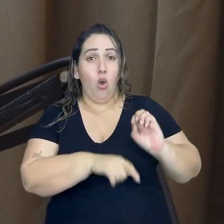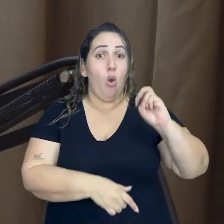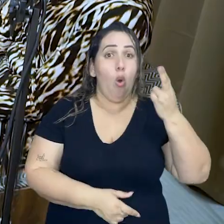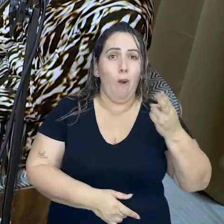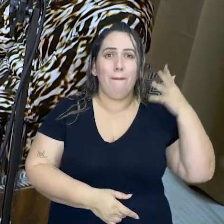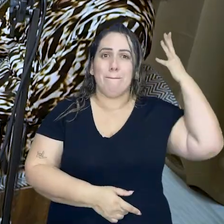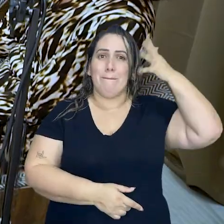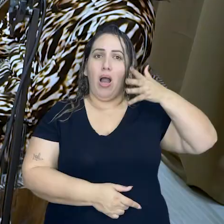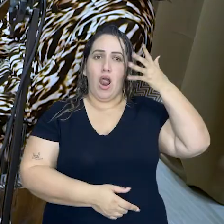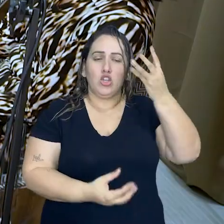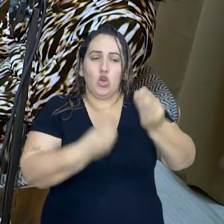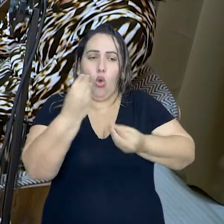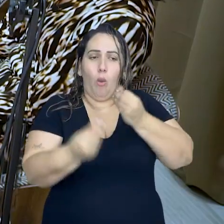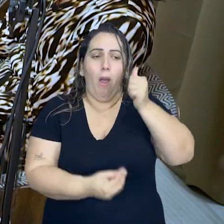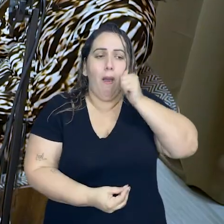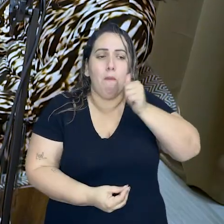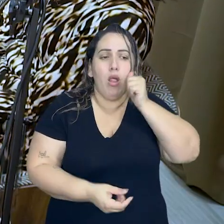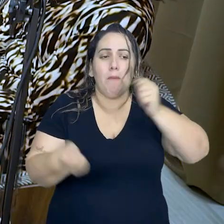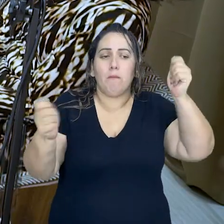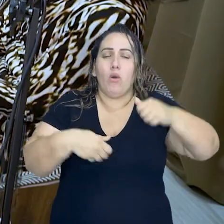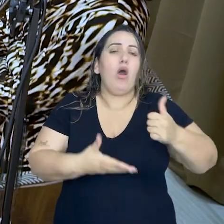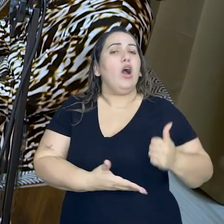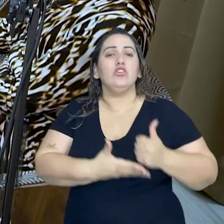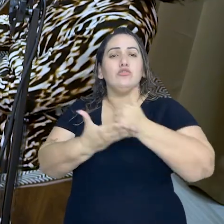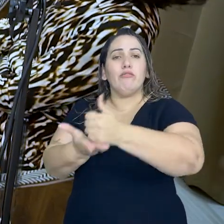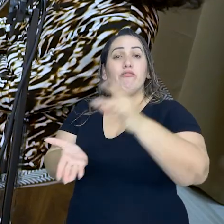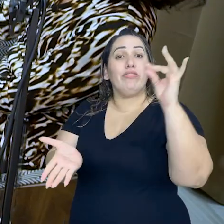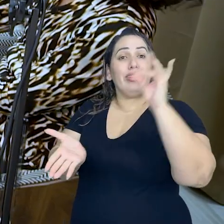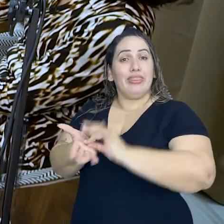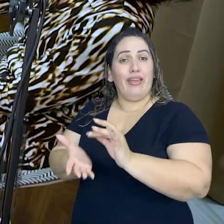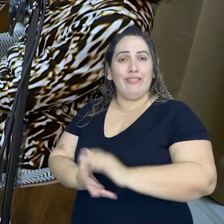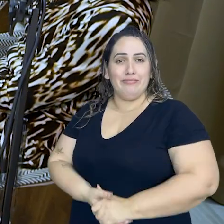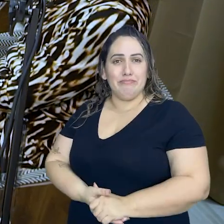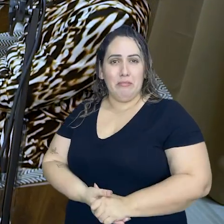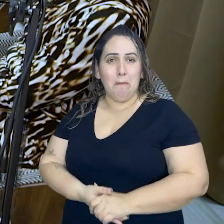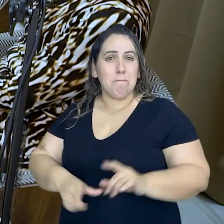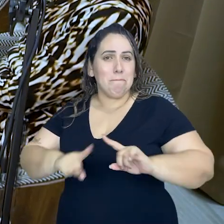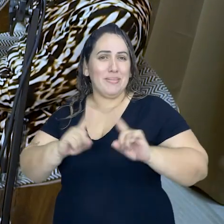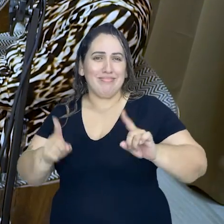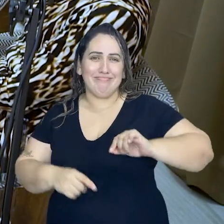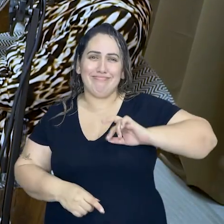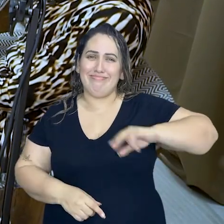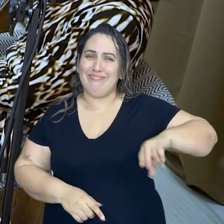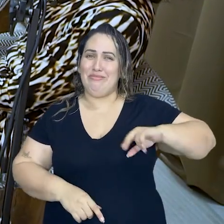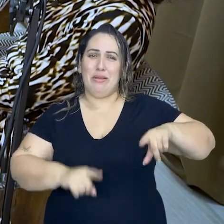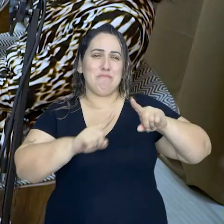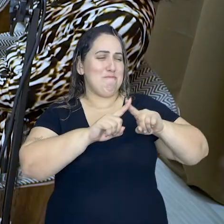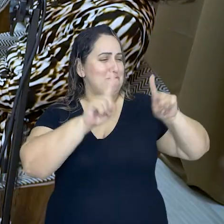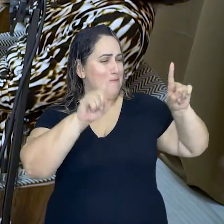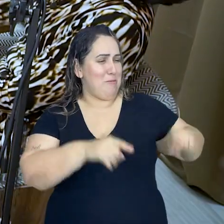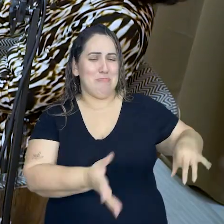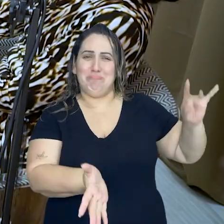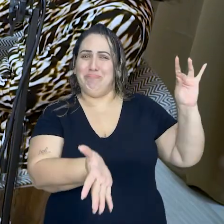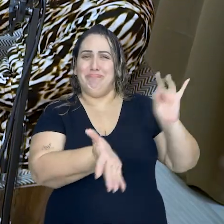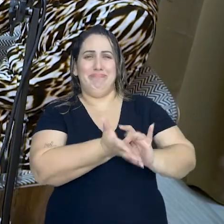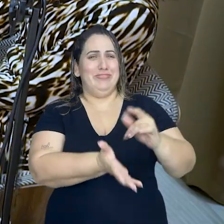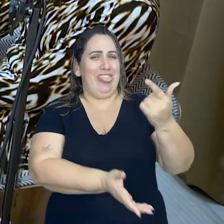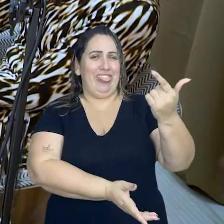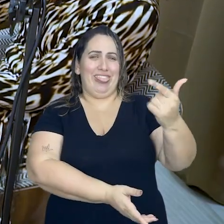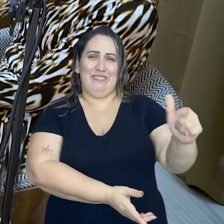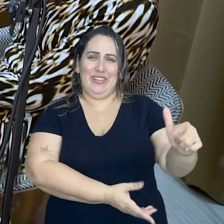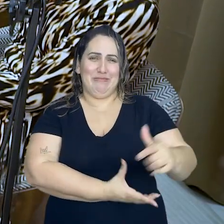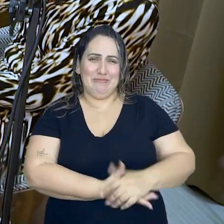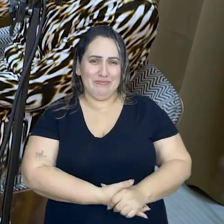feita uma palestra. Mas nada como um programa efetivo. Não. O programa, ele gera o quê? Gera a ideia de continuidade,